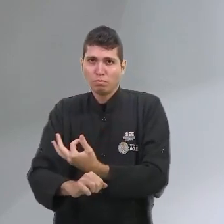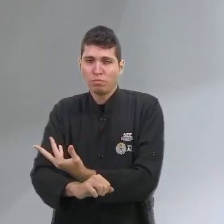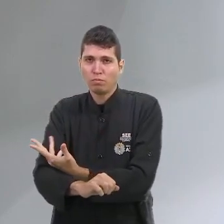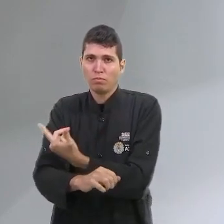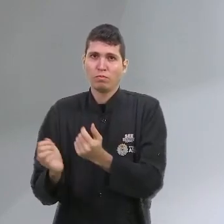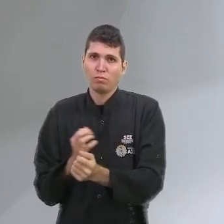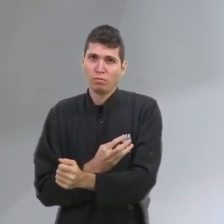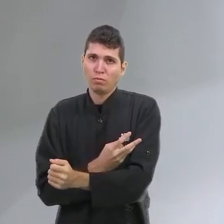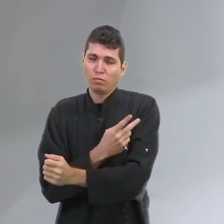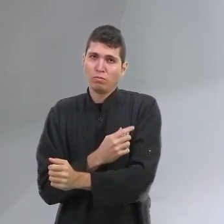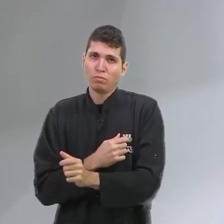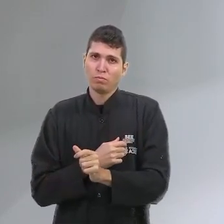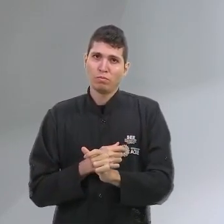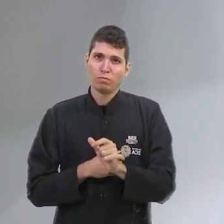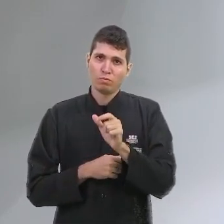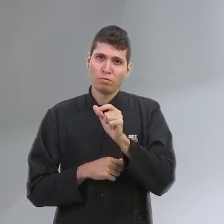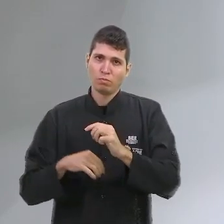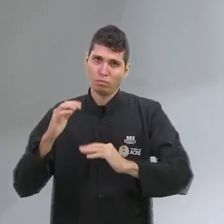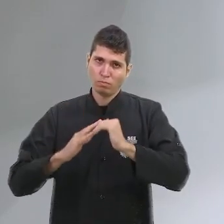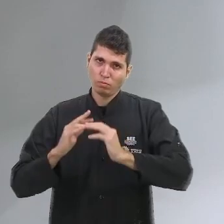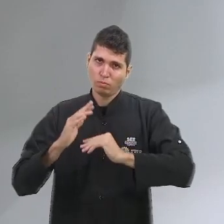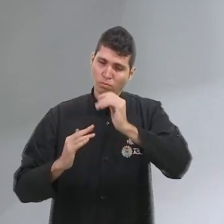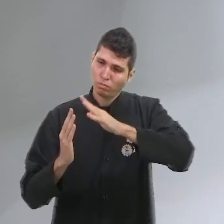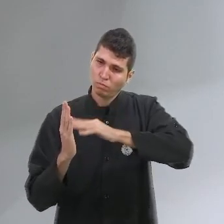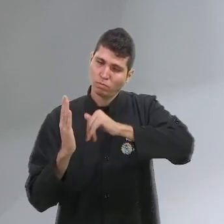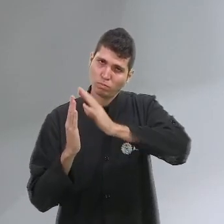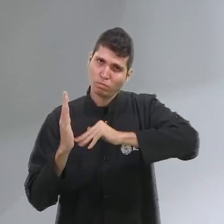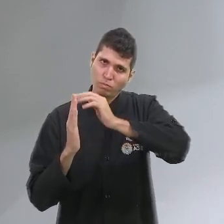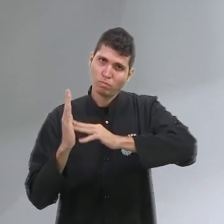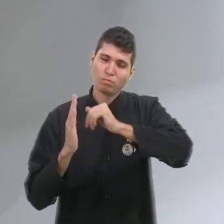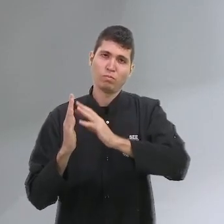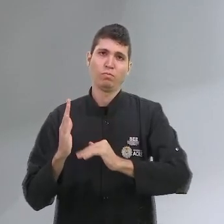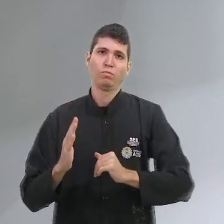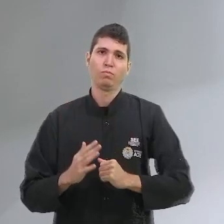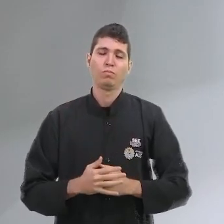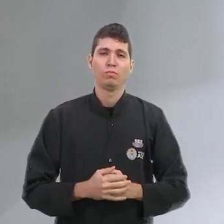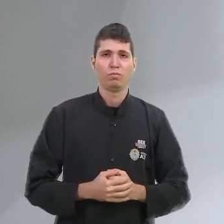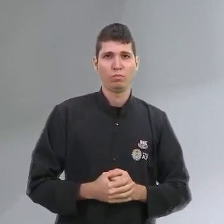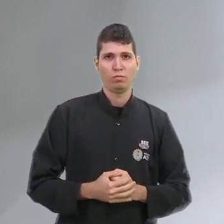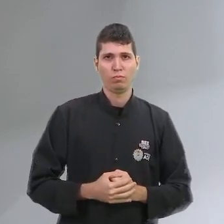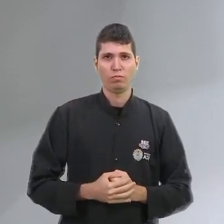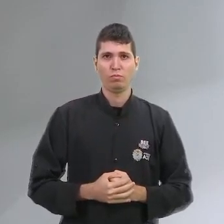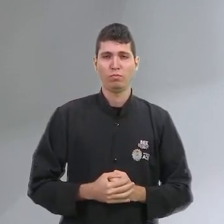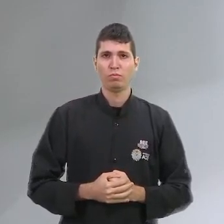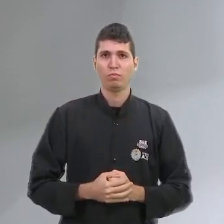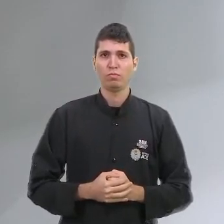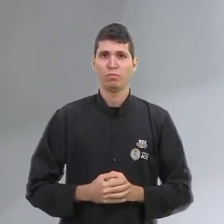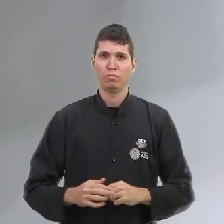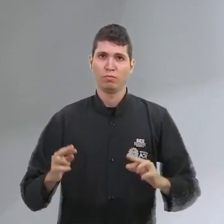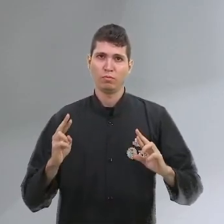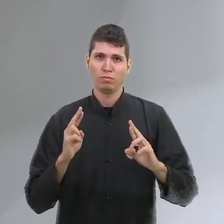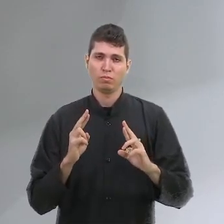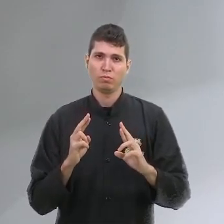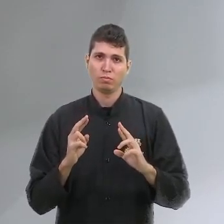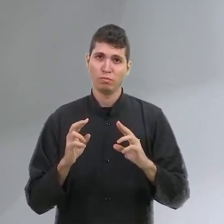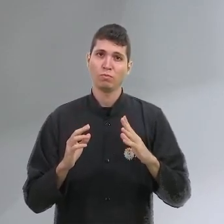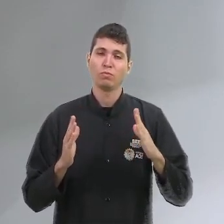Olá, queridos estudantes, sejam muito bem-vindos a mais uma aula. Eu sou Andréia, professora de arte. Vamos